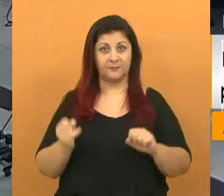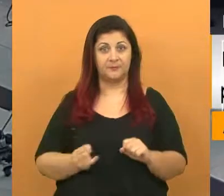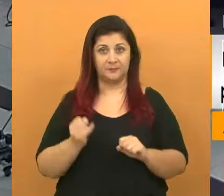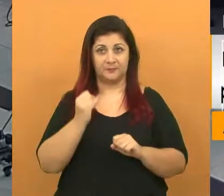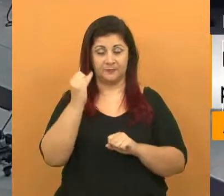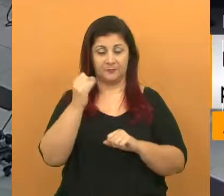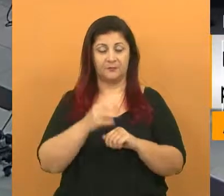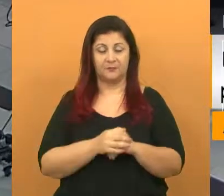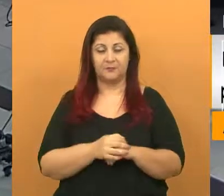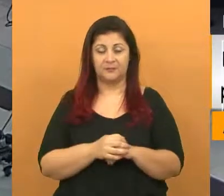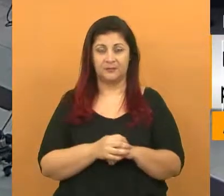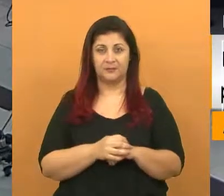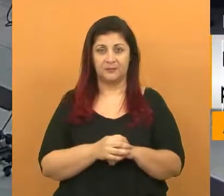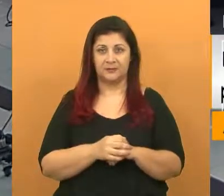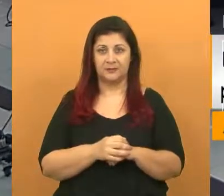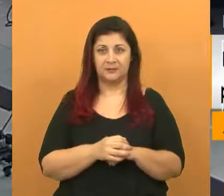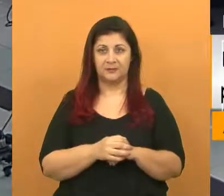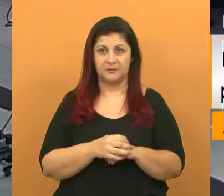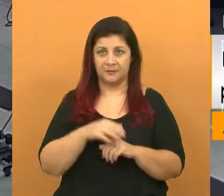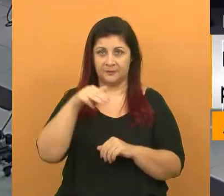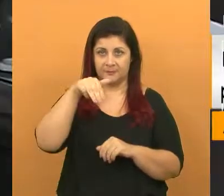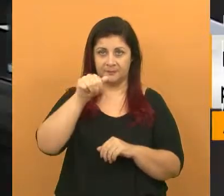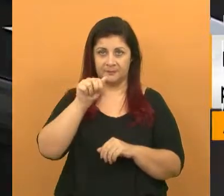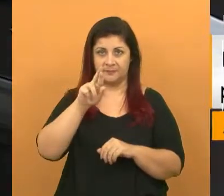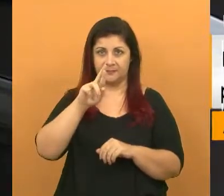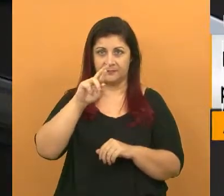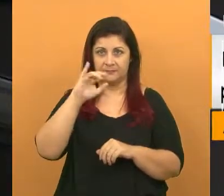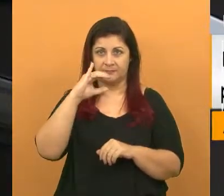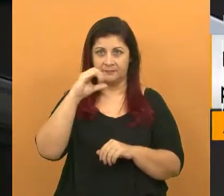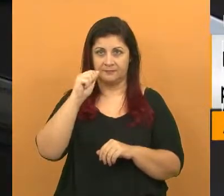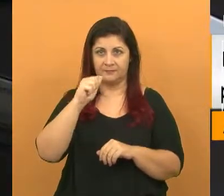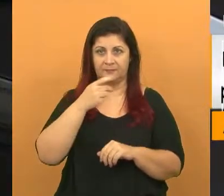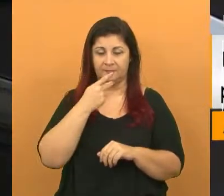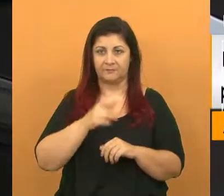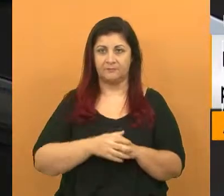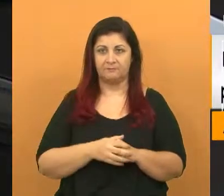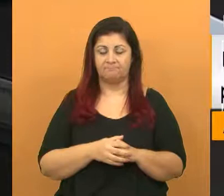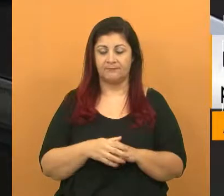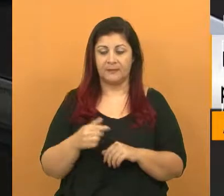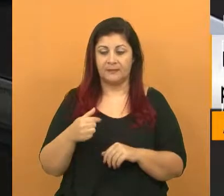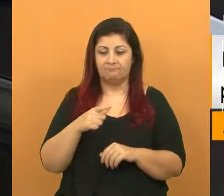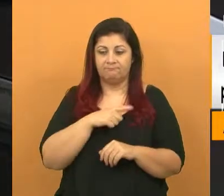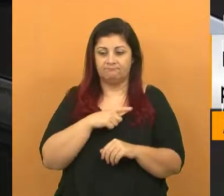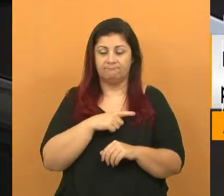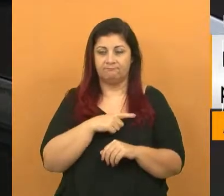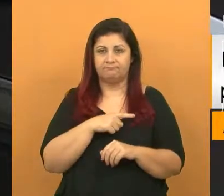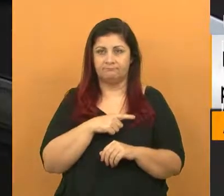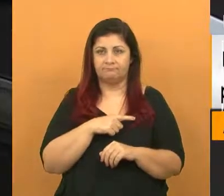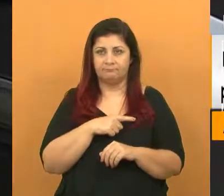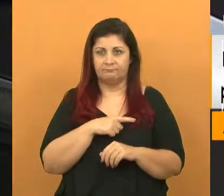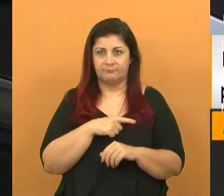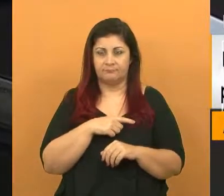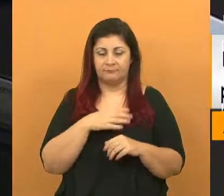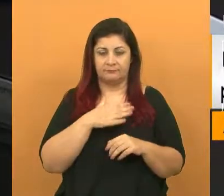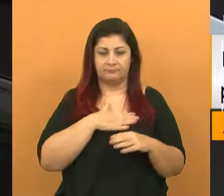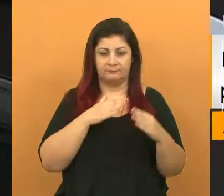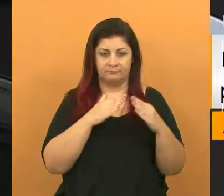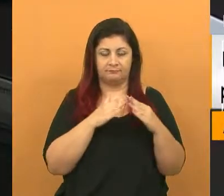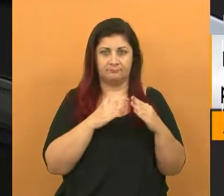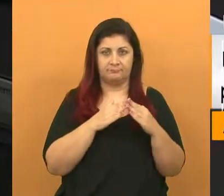Márcia colocou aqui para discussão nessa casa. Né? Eu tenho um episódio dentro da minha